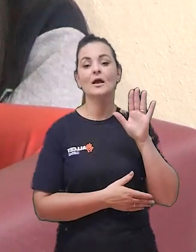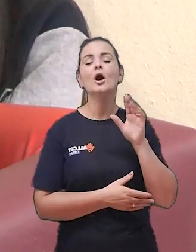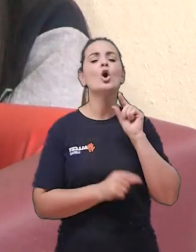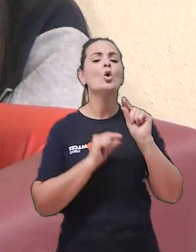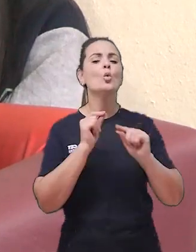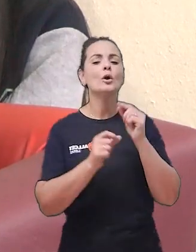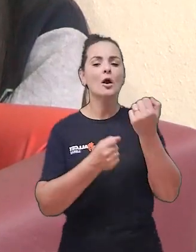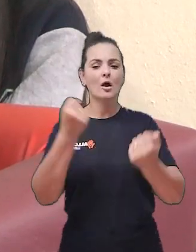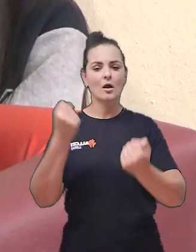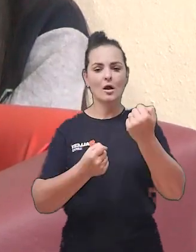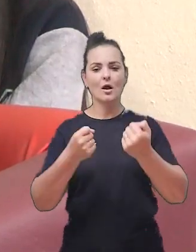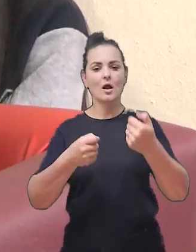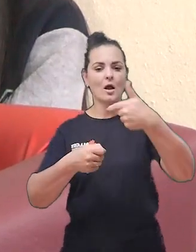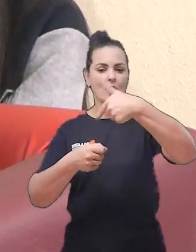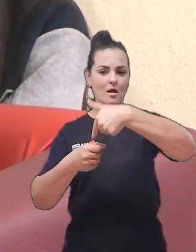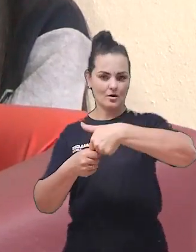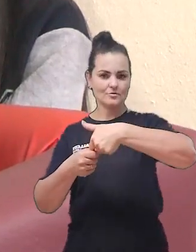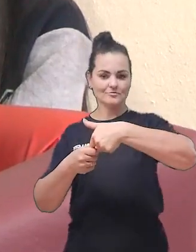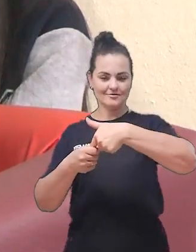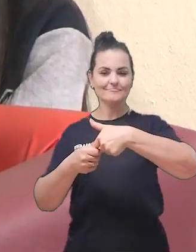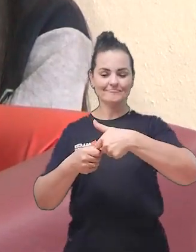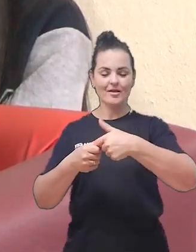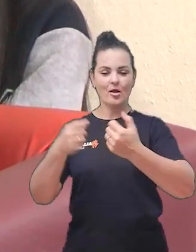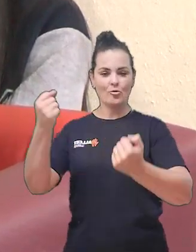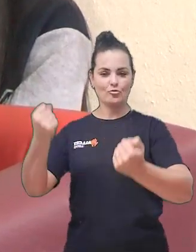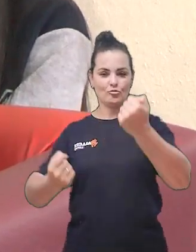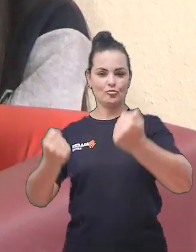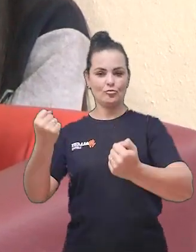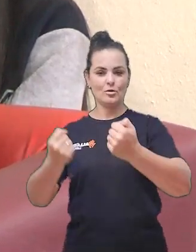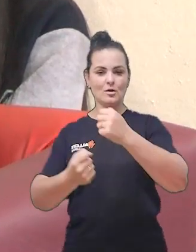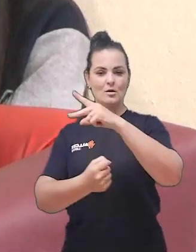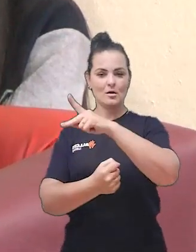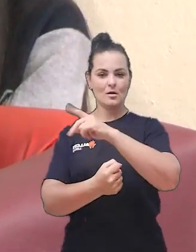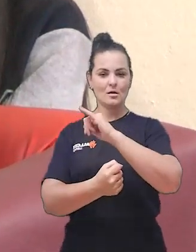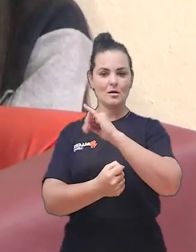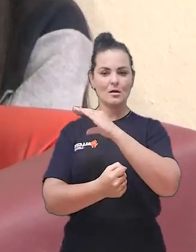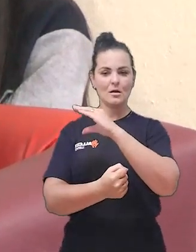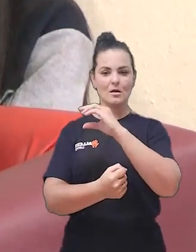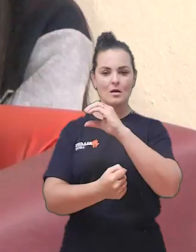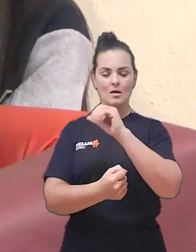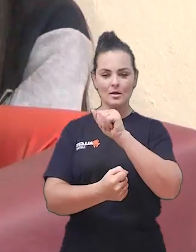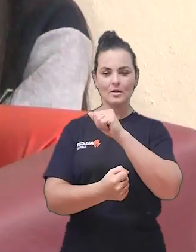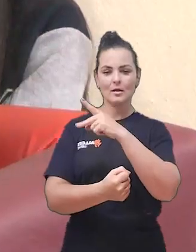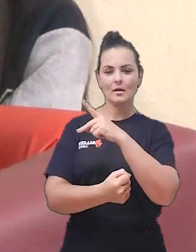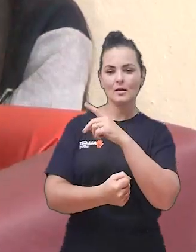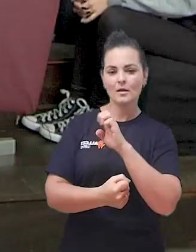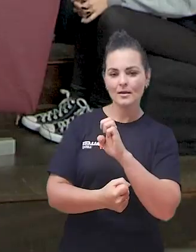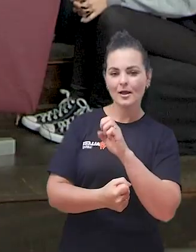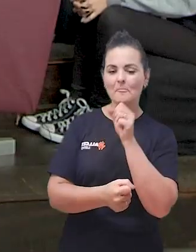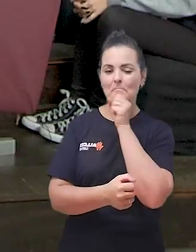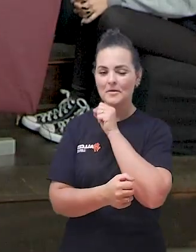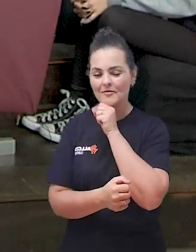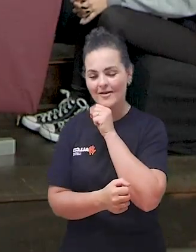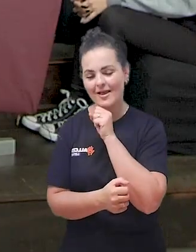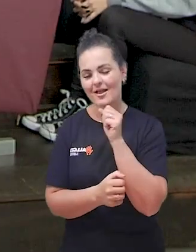Gasolina, a minha picape velha que está aí estacionada sempre, né, que é o meu xodó,